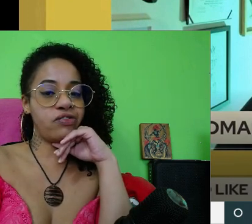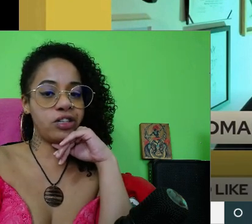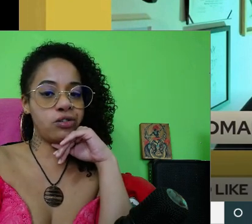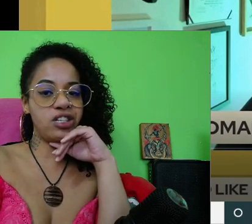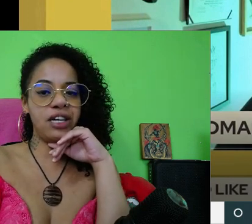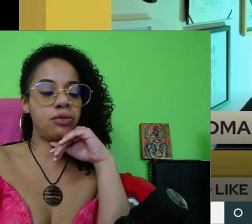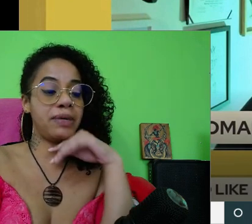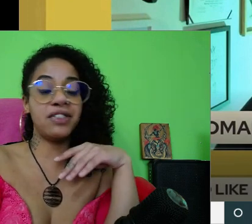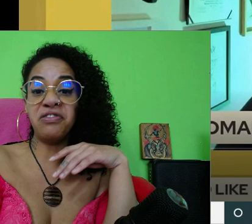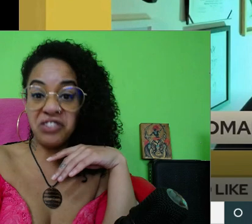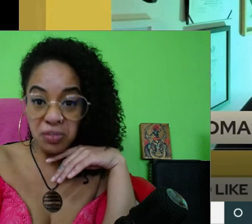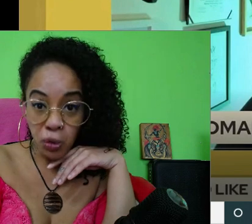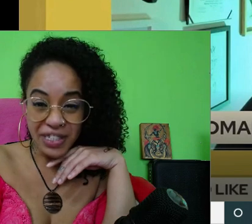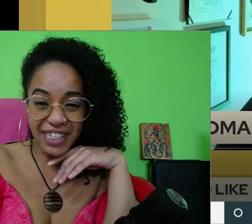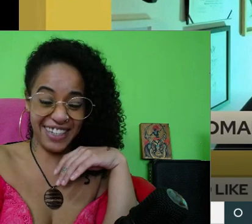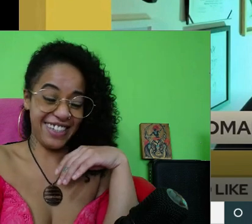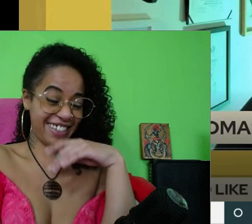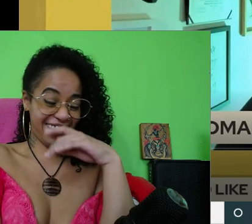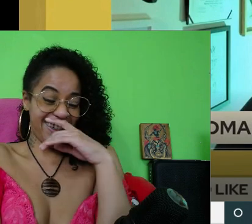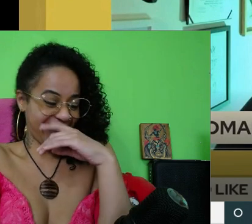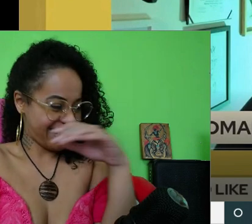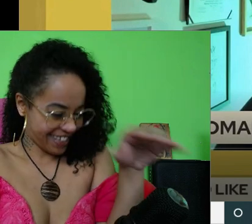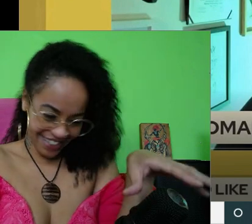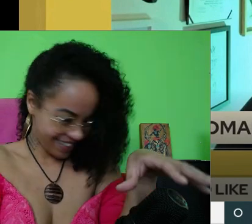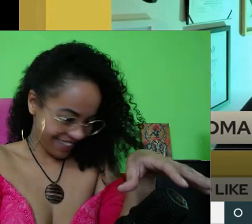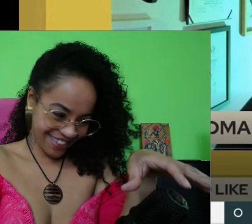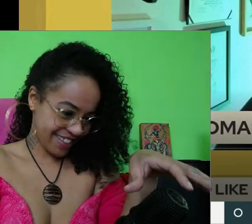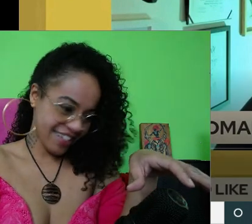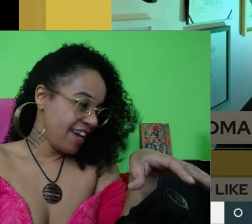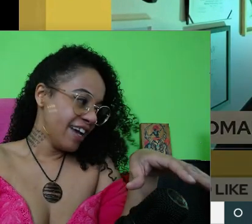podia ter feito direito mas aí eu fiz música